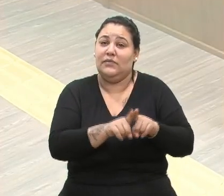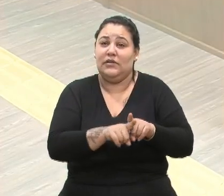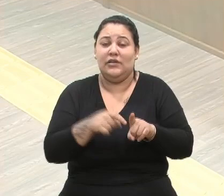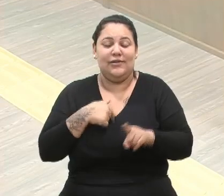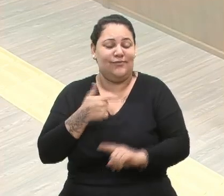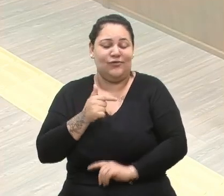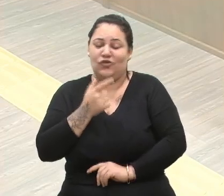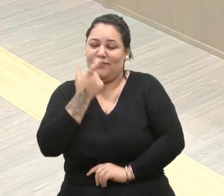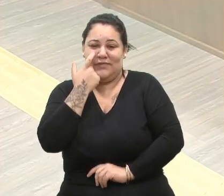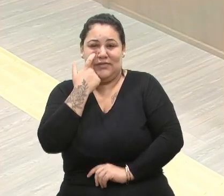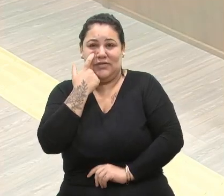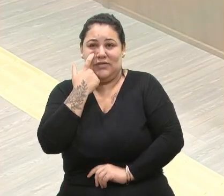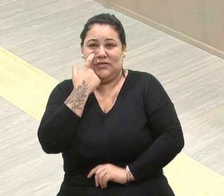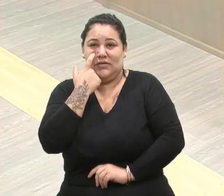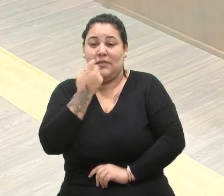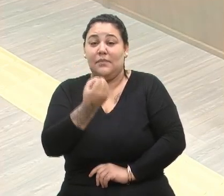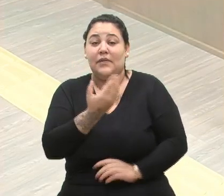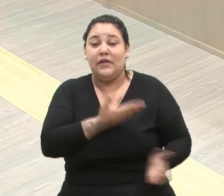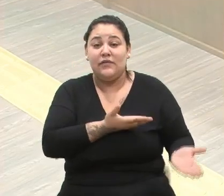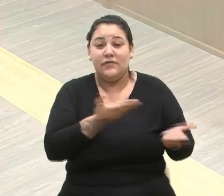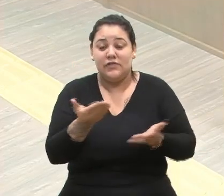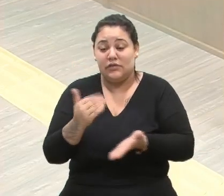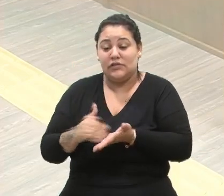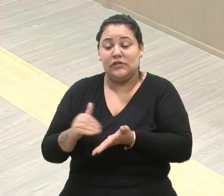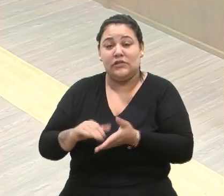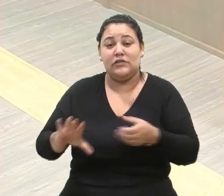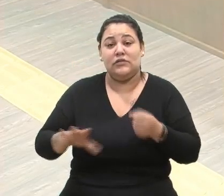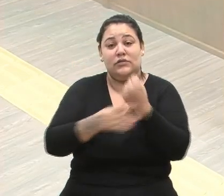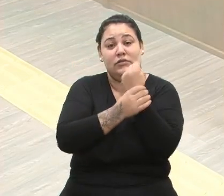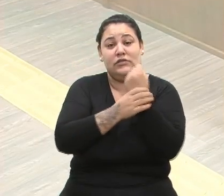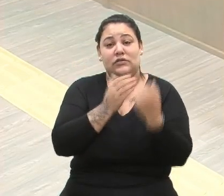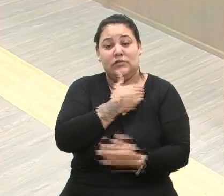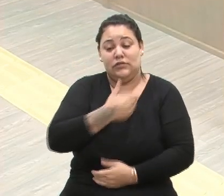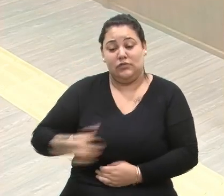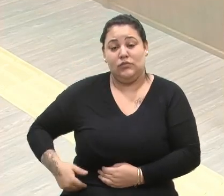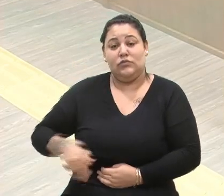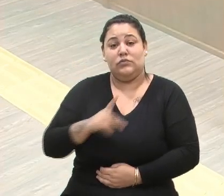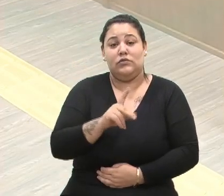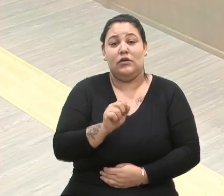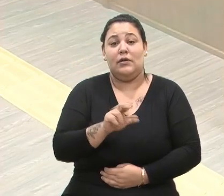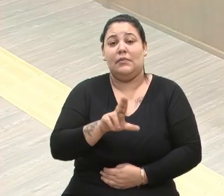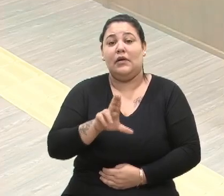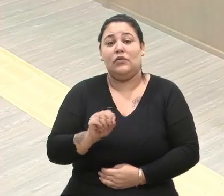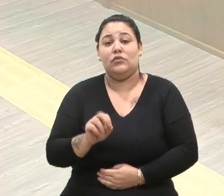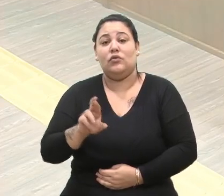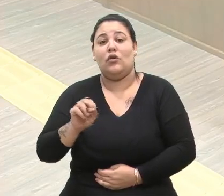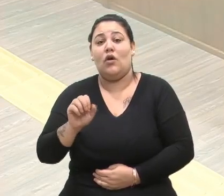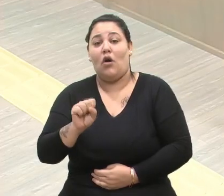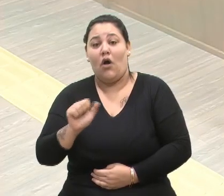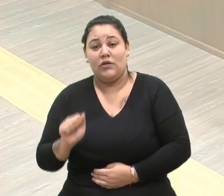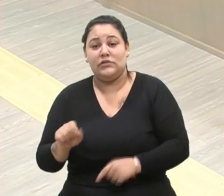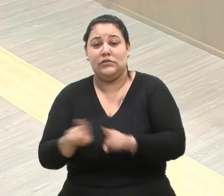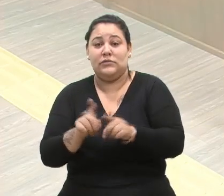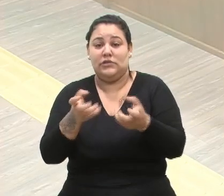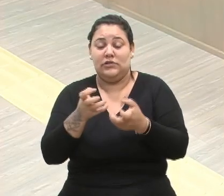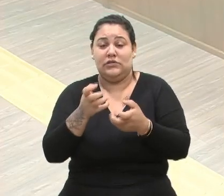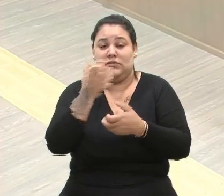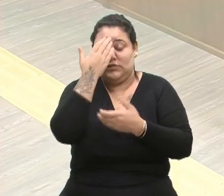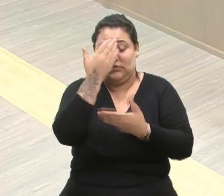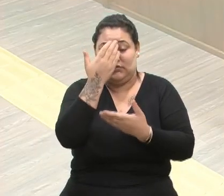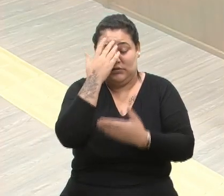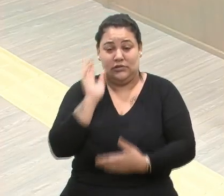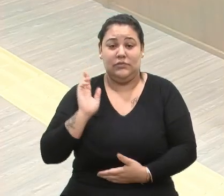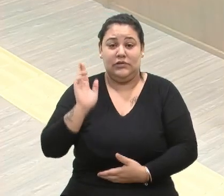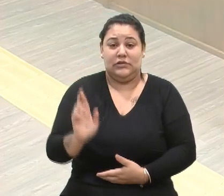visto antes. Seja bem-vindo nosso secretário de Segurança Pública, Paulo Roberto Rosa da Silva. Agradecer também os representantes do